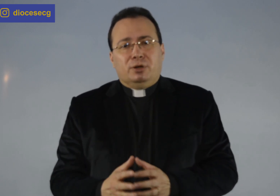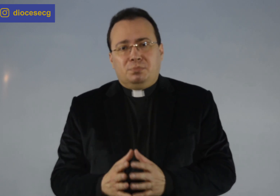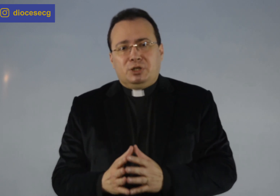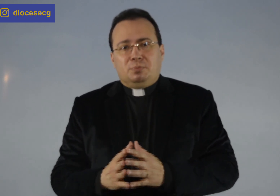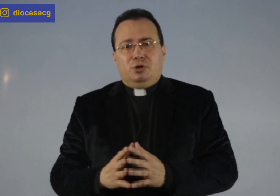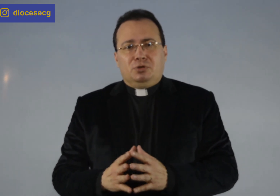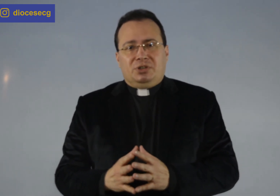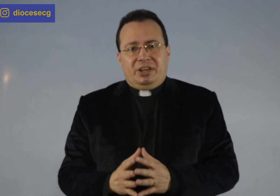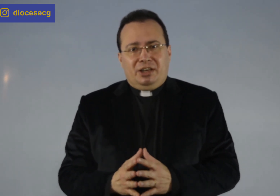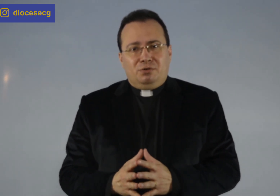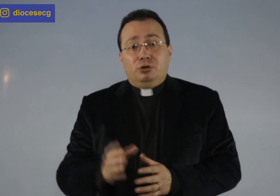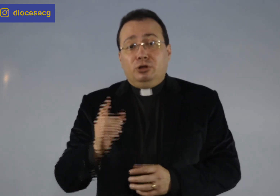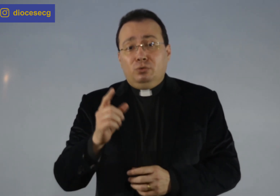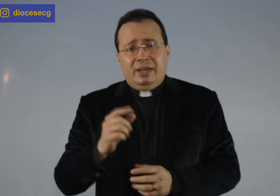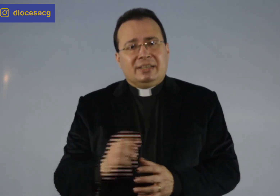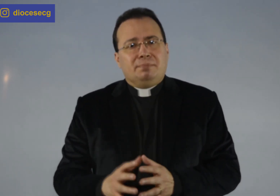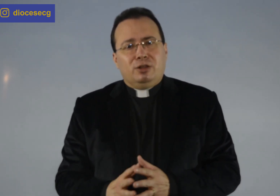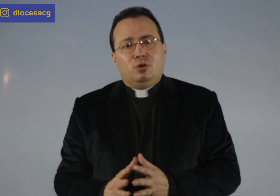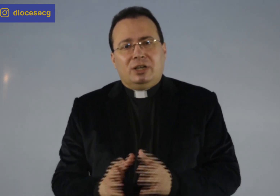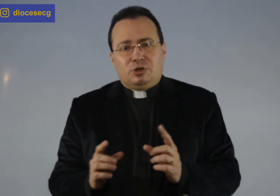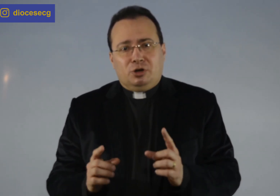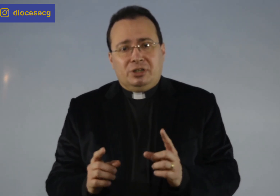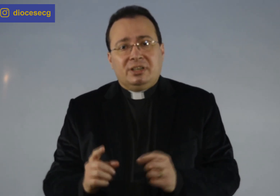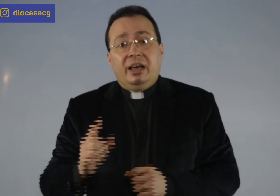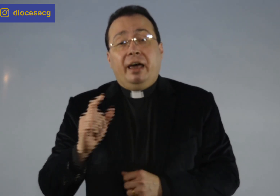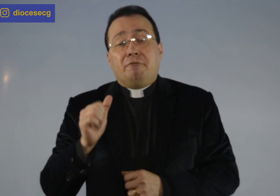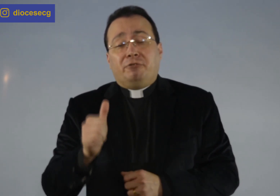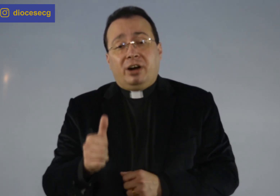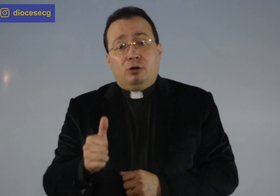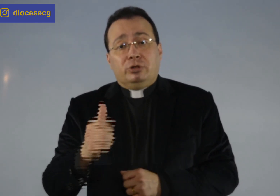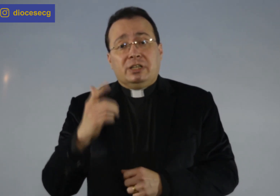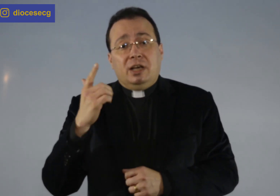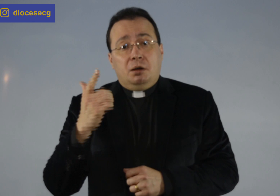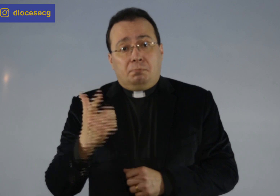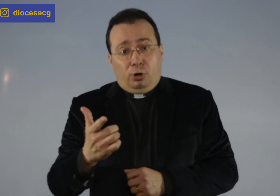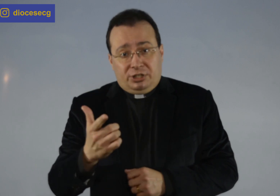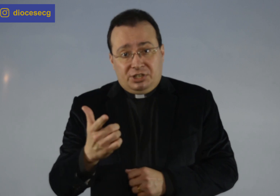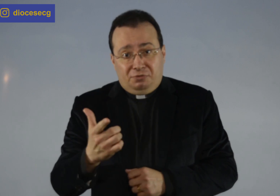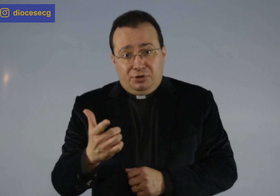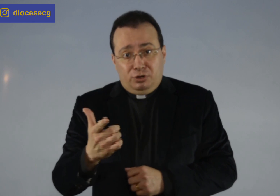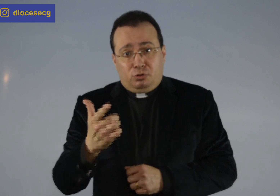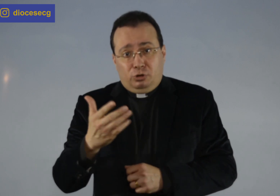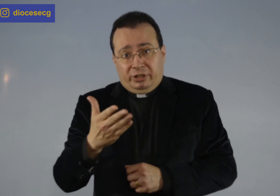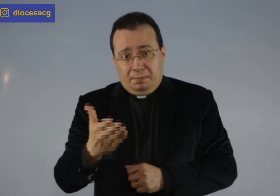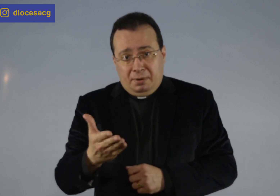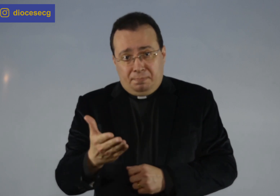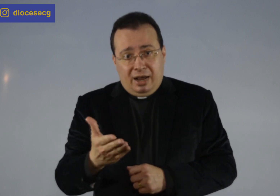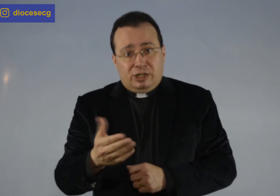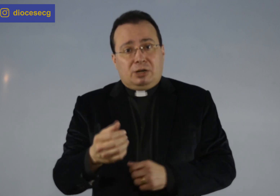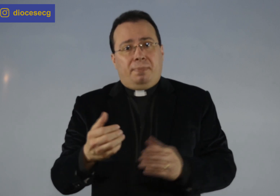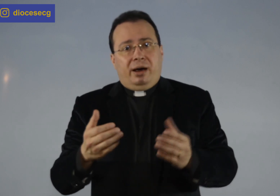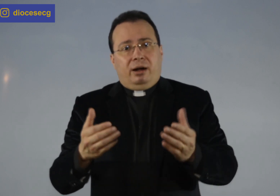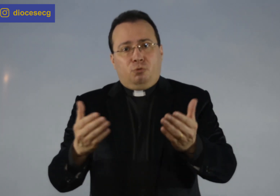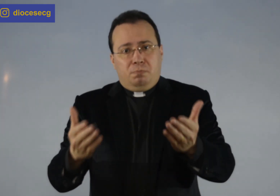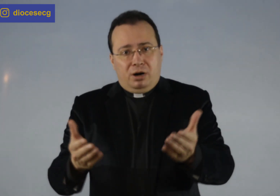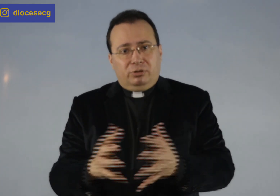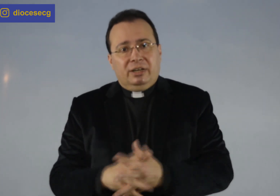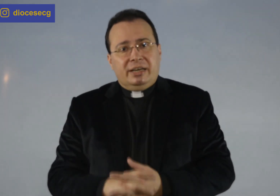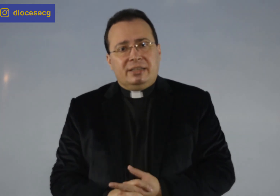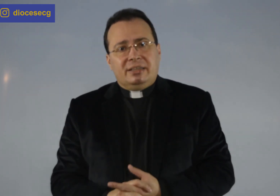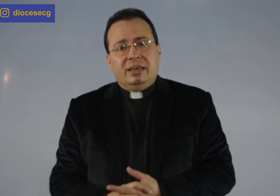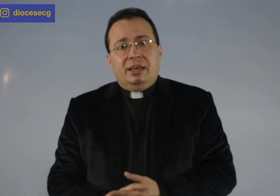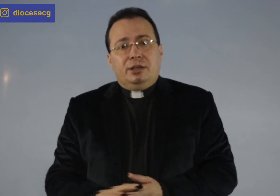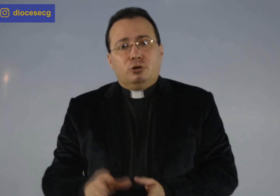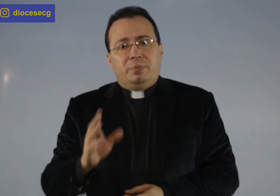aberta pelo Bispo Dom Ducênio e continua recebendo doações em fraldas, potes de vidro com tampa plástica para o banco